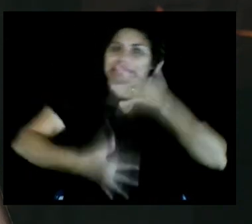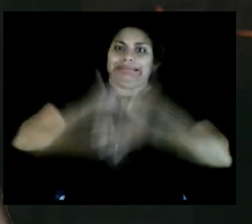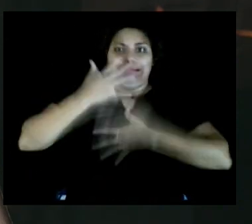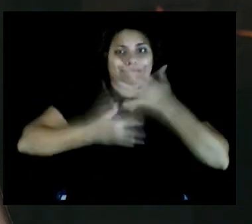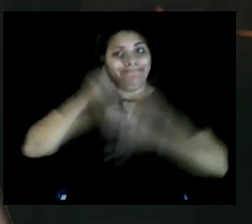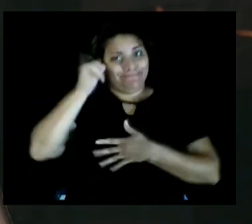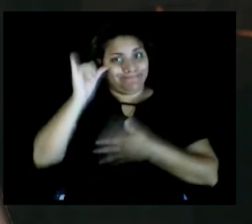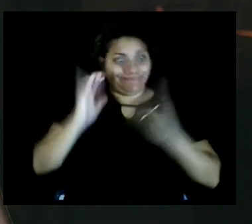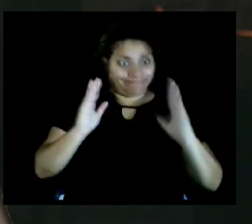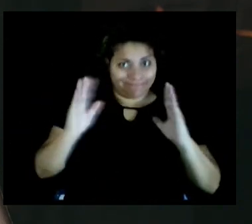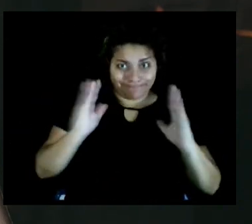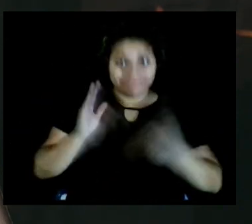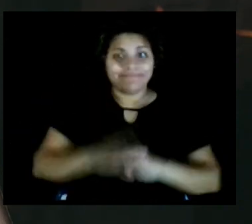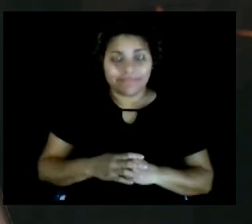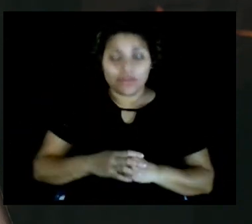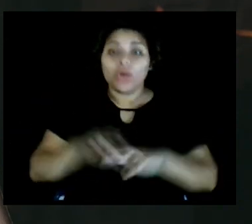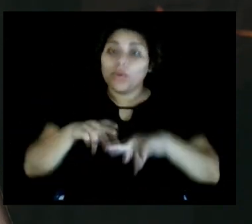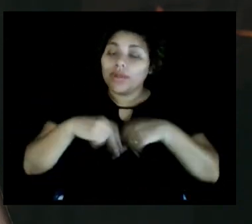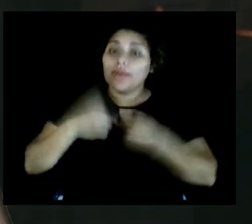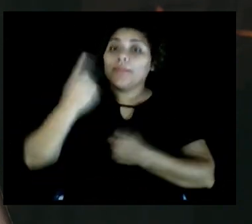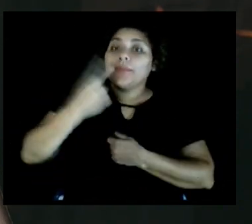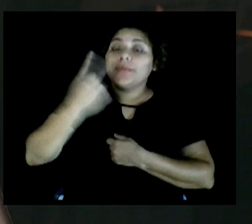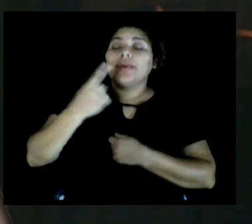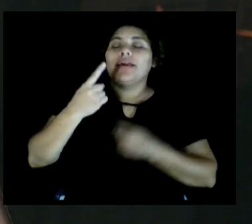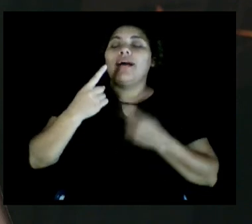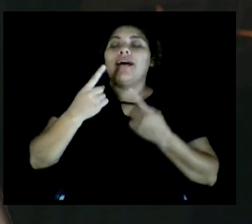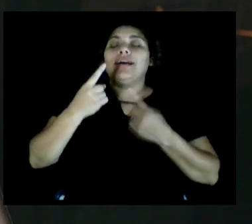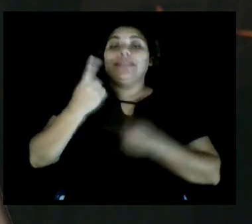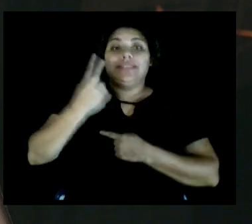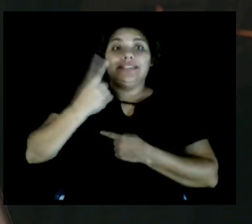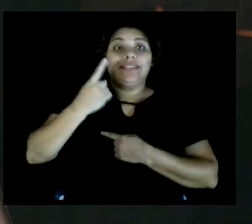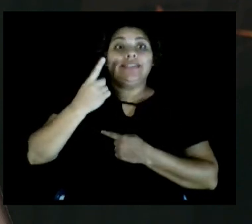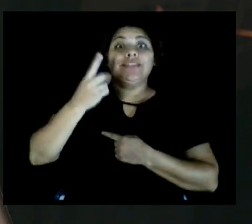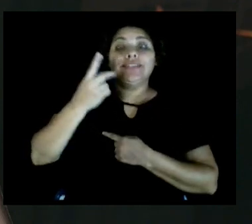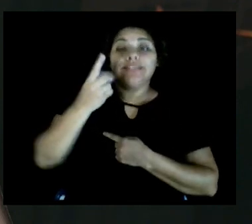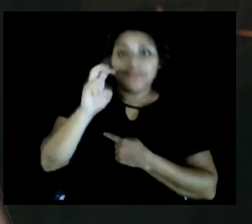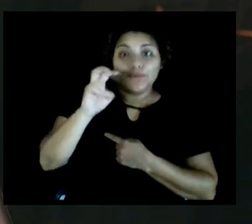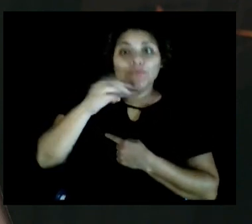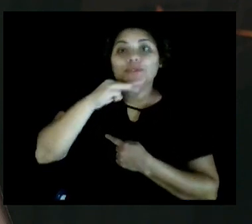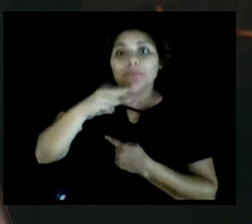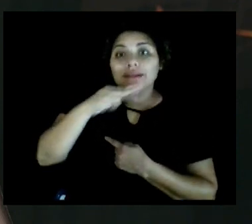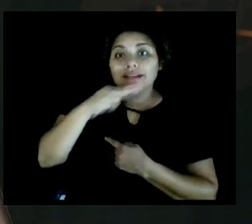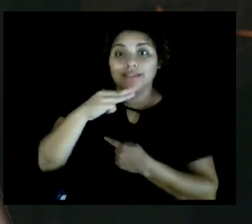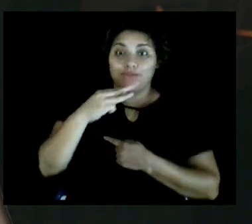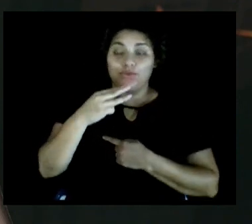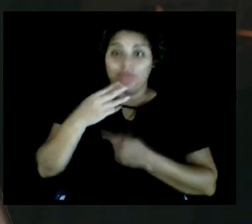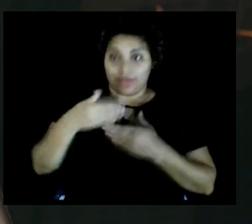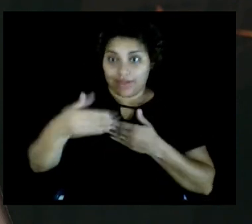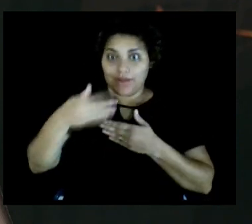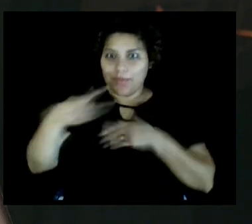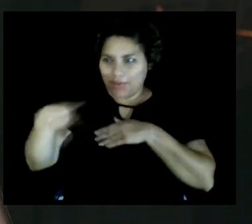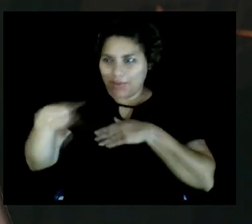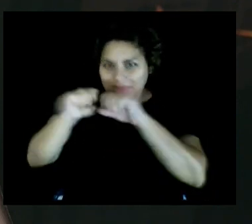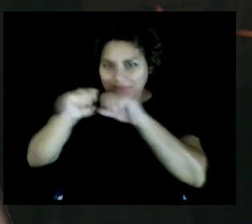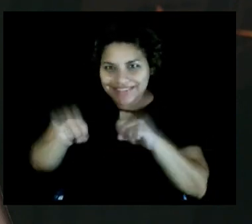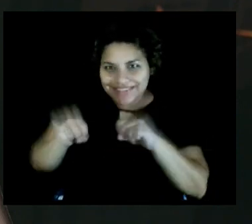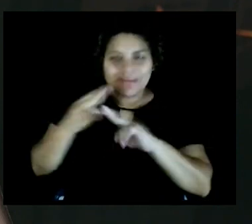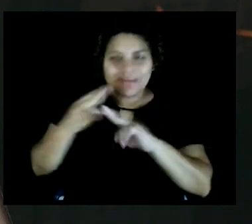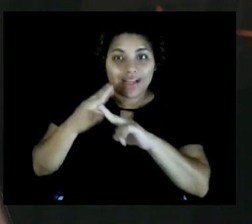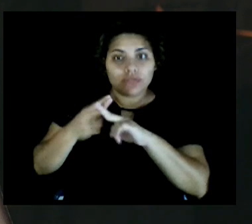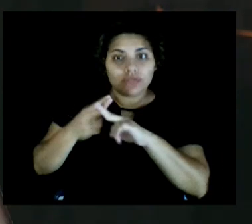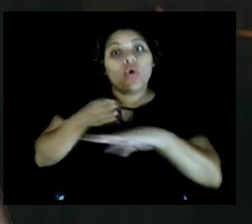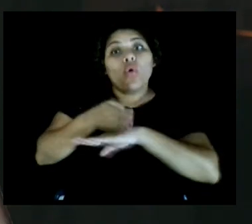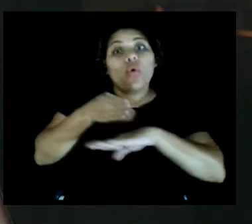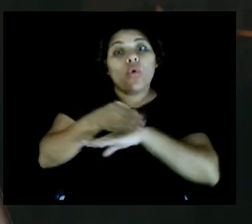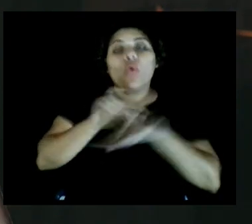o sistema da Caixa Econômica Federal estará disponível apenas para consultas e os atendimentos móveis serão